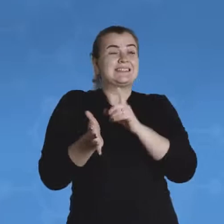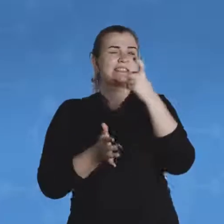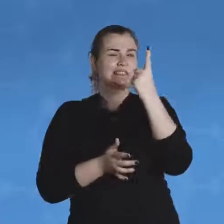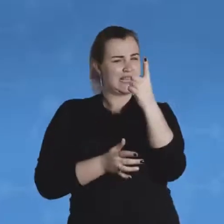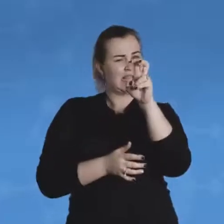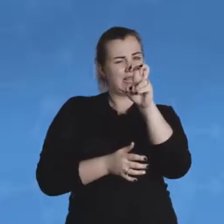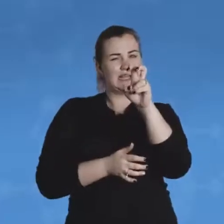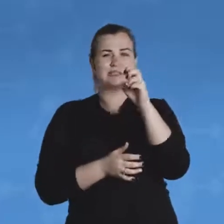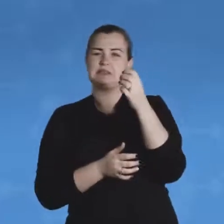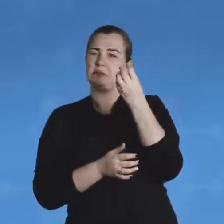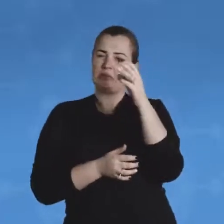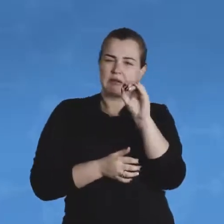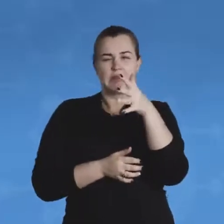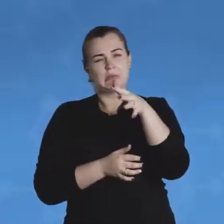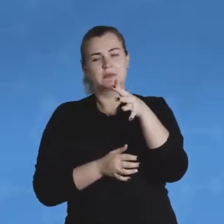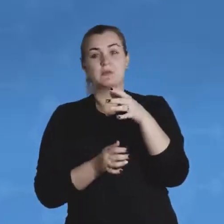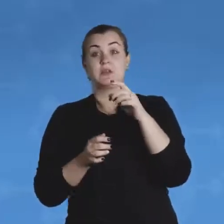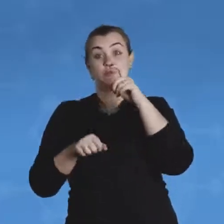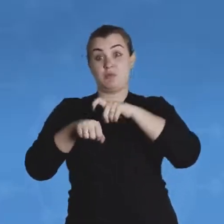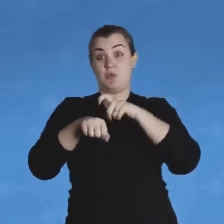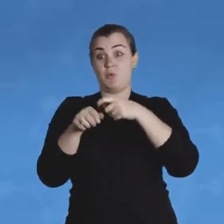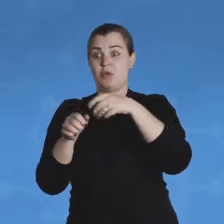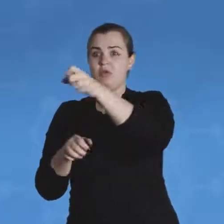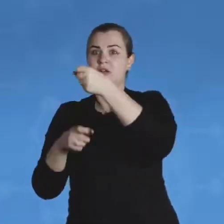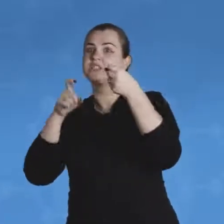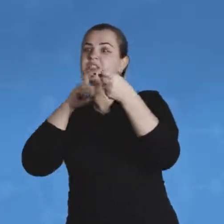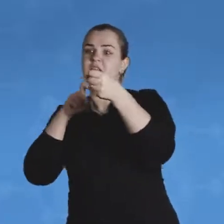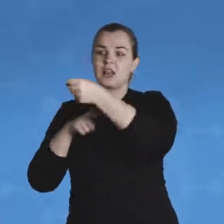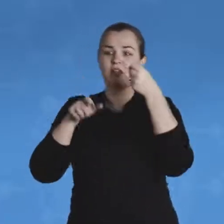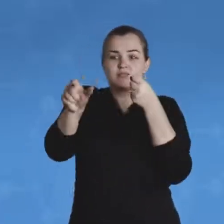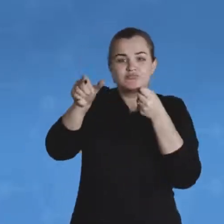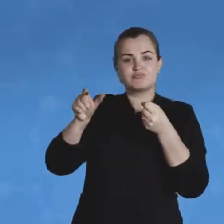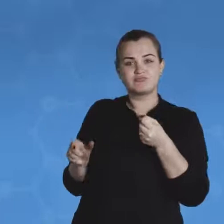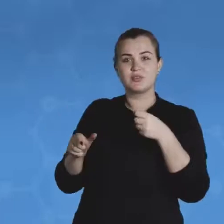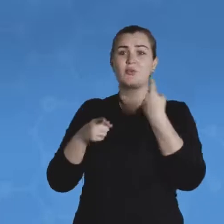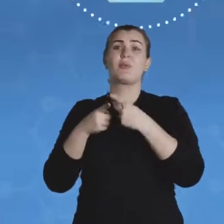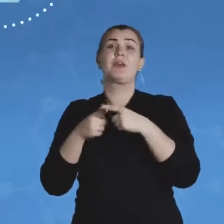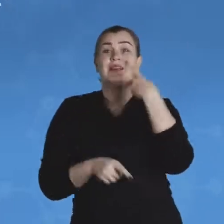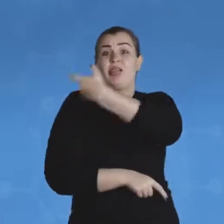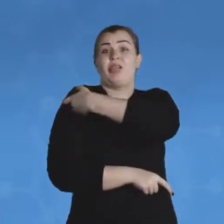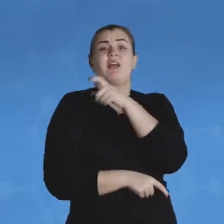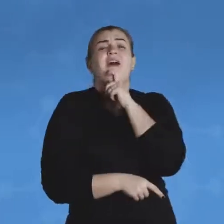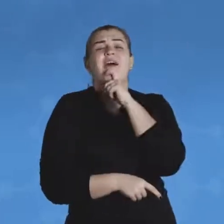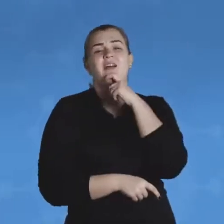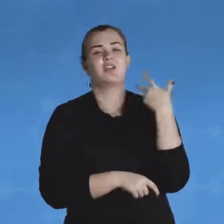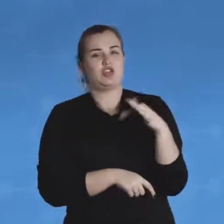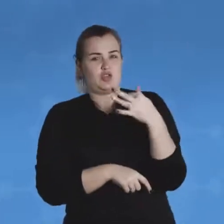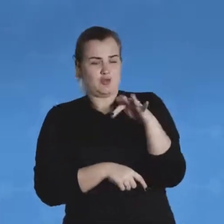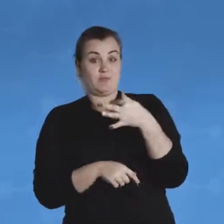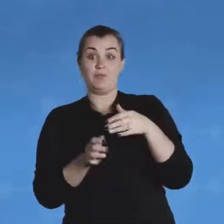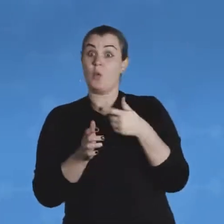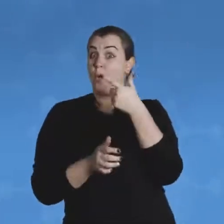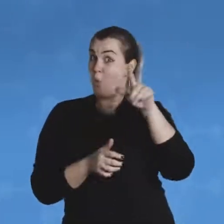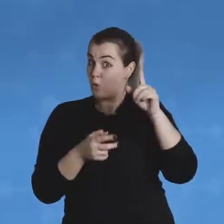15 a 30 minutos antes da aplicação, para que não tenhamos dor e irritação no local. A outra dica é